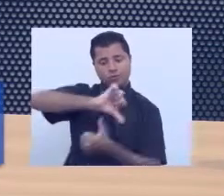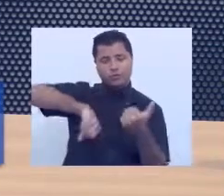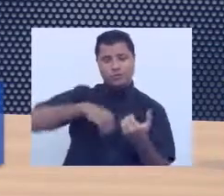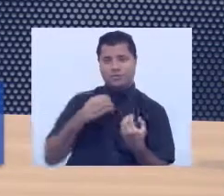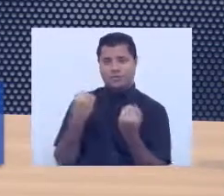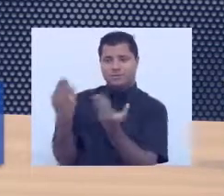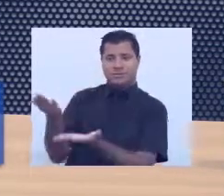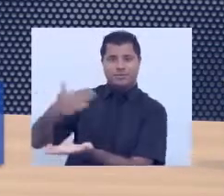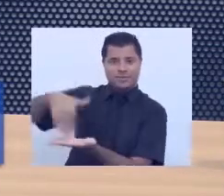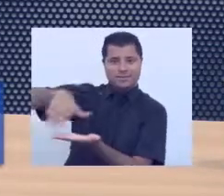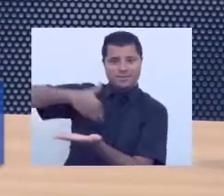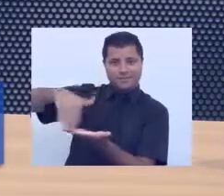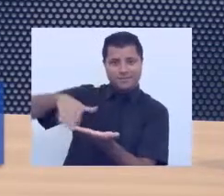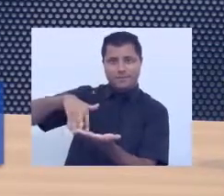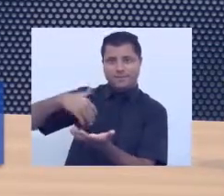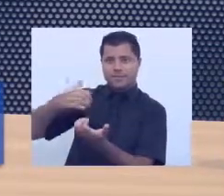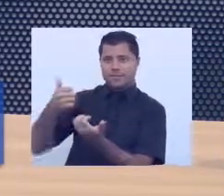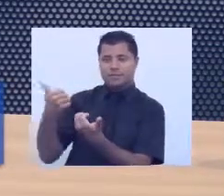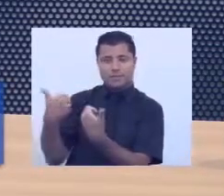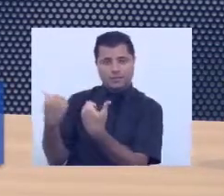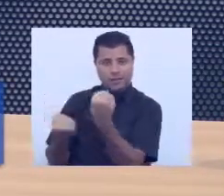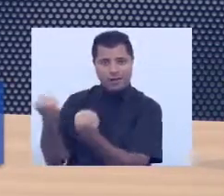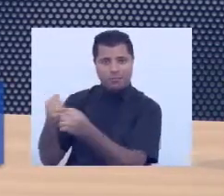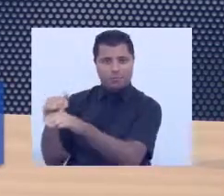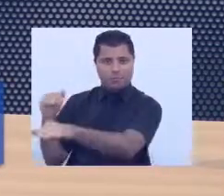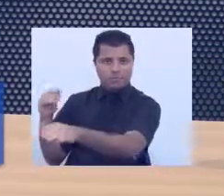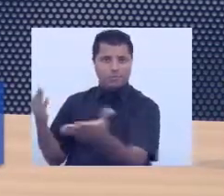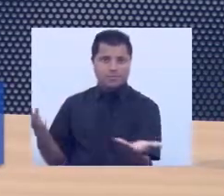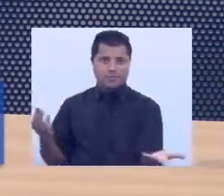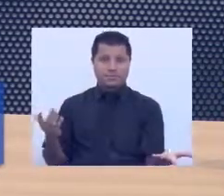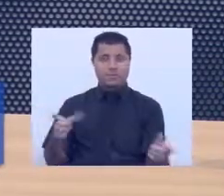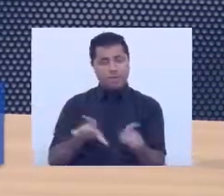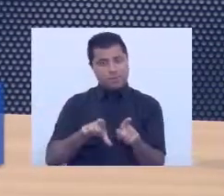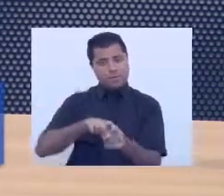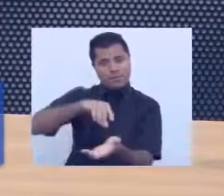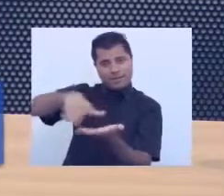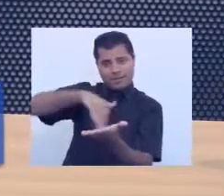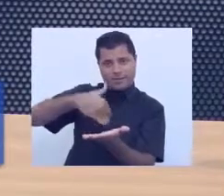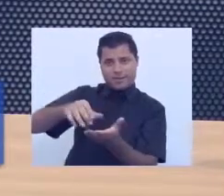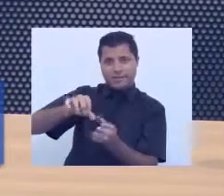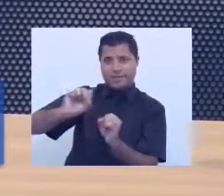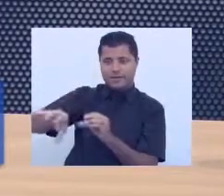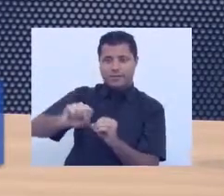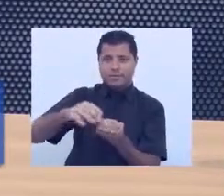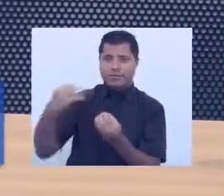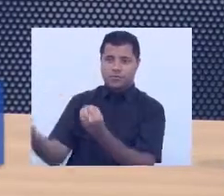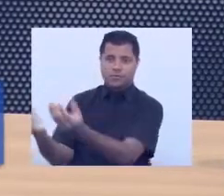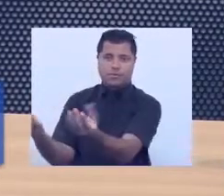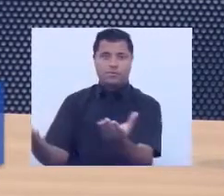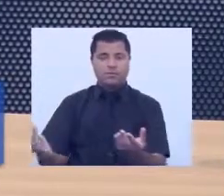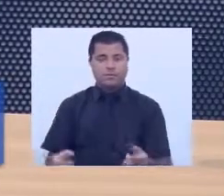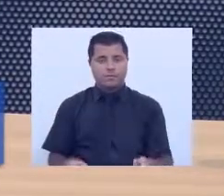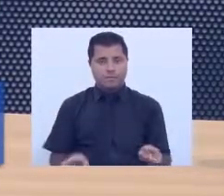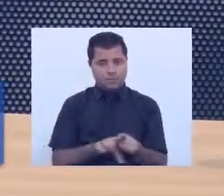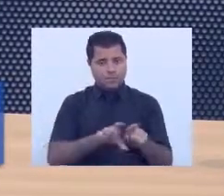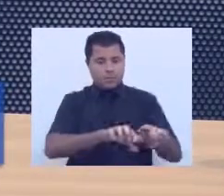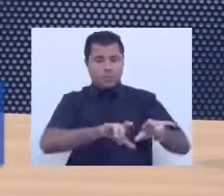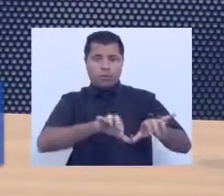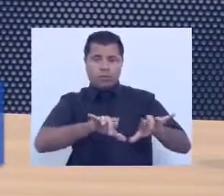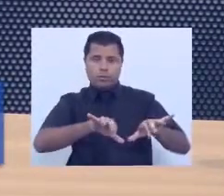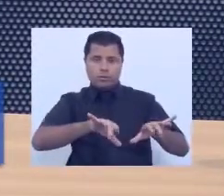e Trânsito e também com a Secretaria de Educação. E locação de computadores. Nós, esse